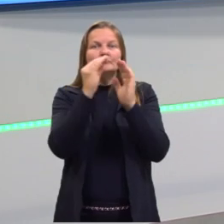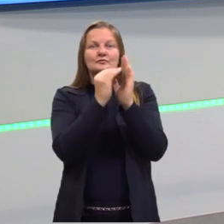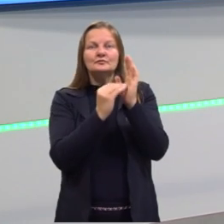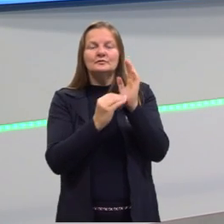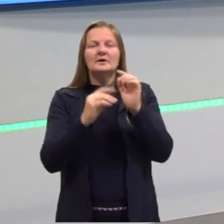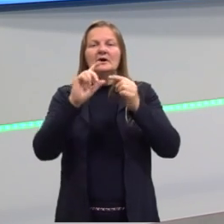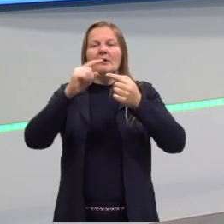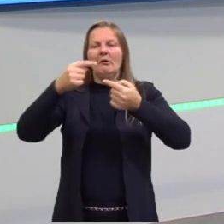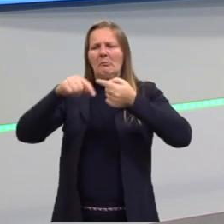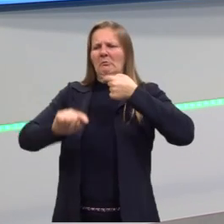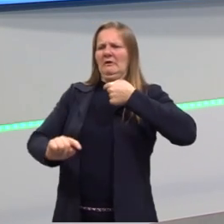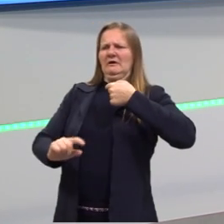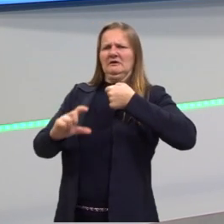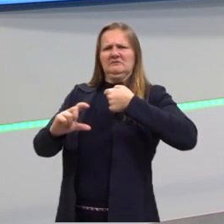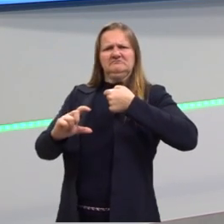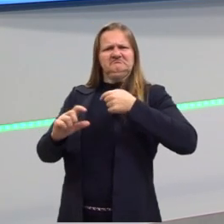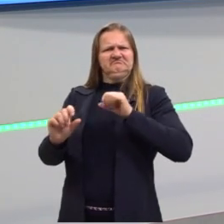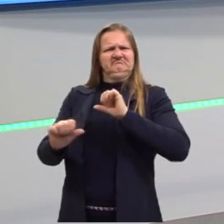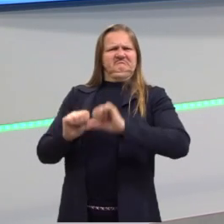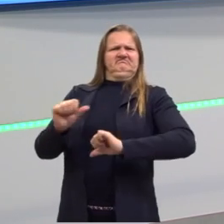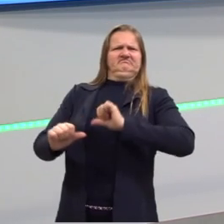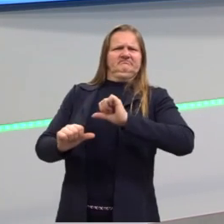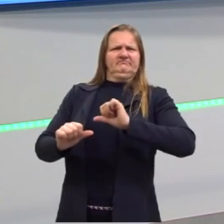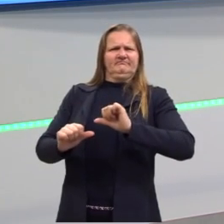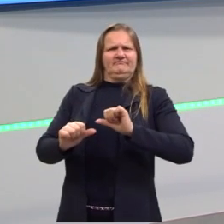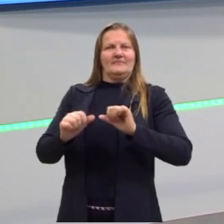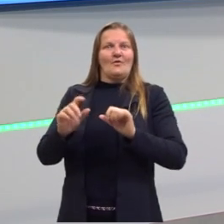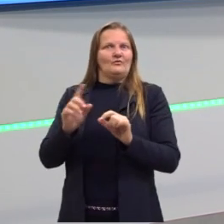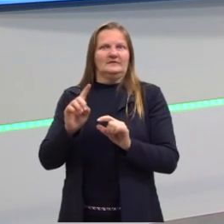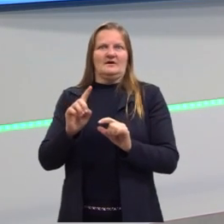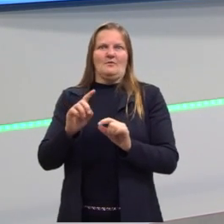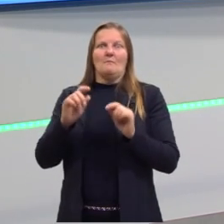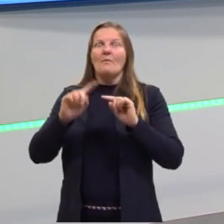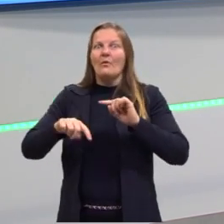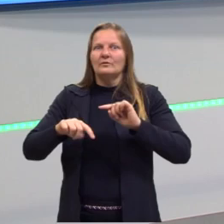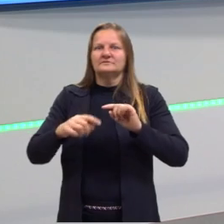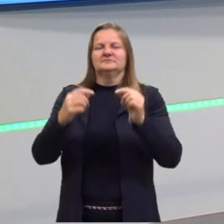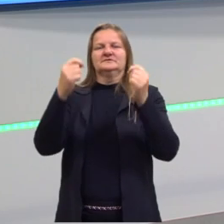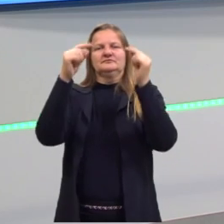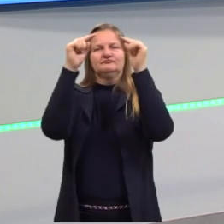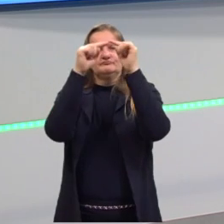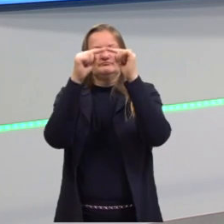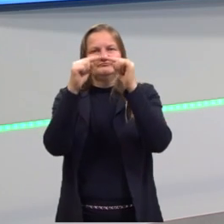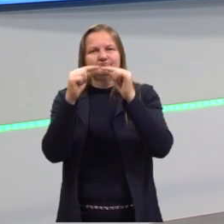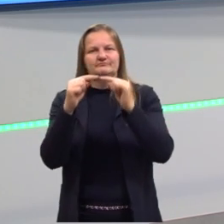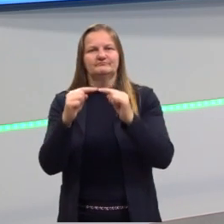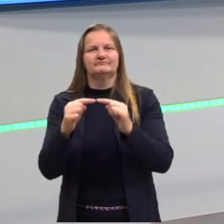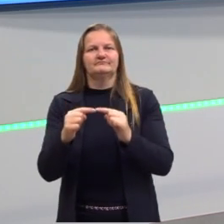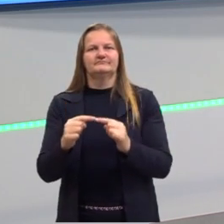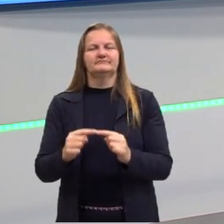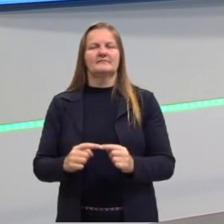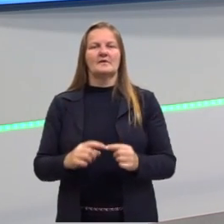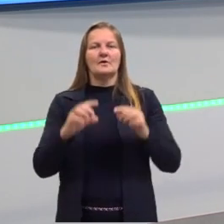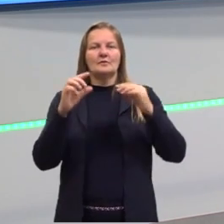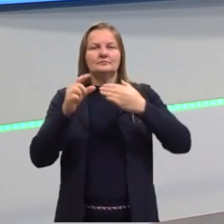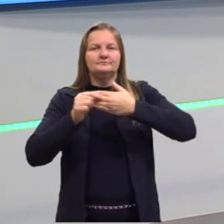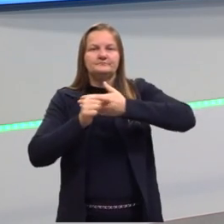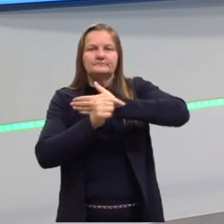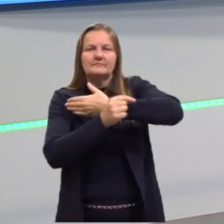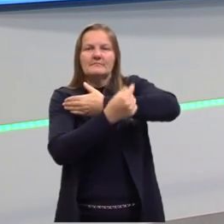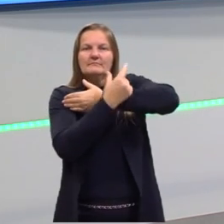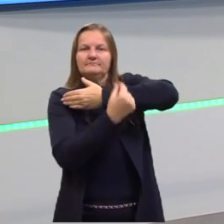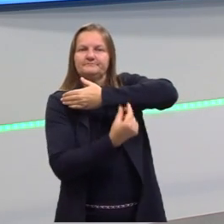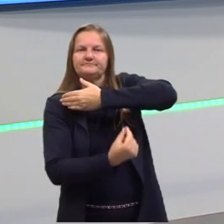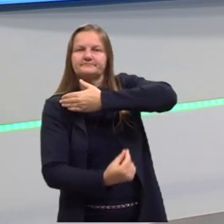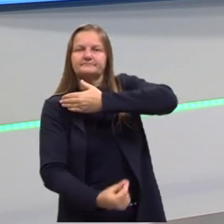e terminar o texto falando sobre o mesmo assunto se já devem ter ouvido por exemplo lá nas redações